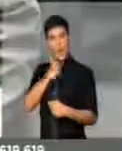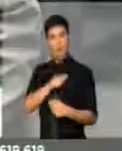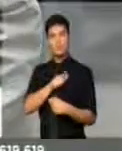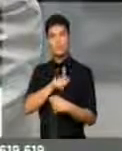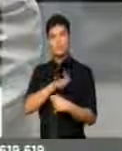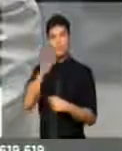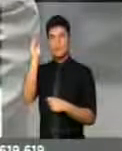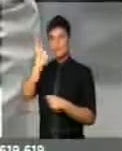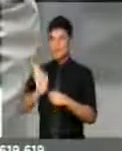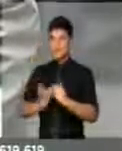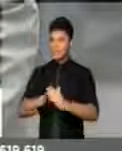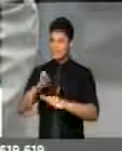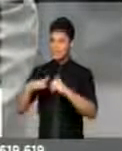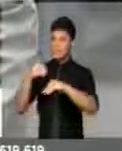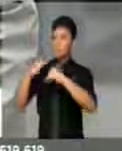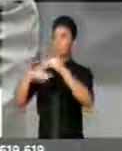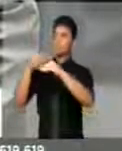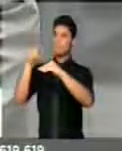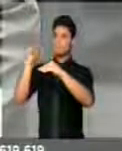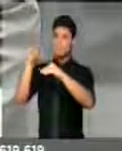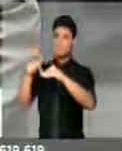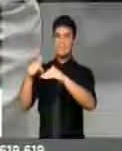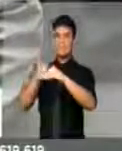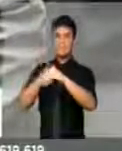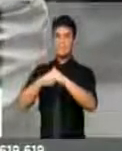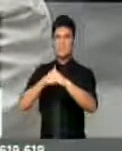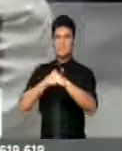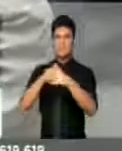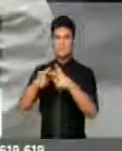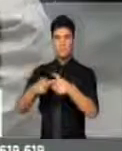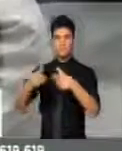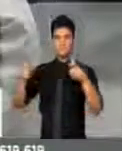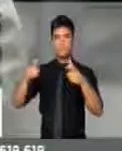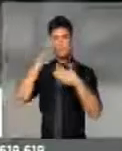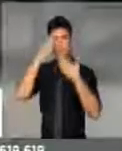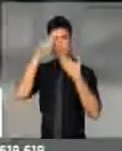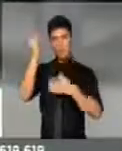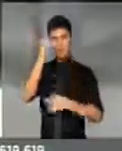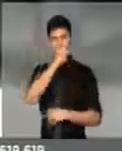combalida economia brasileira, produto de desmandos de 13 anos de governo. Muito obrigado, senhor presidente.